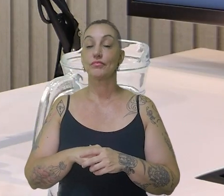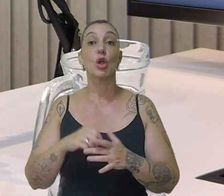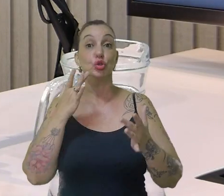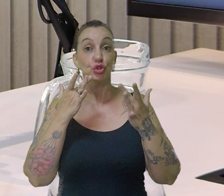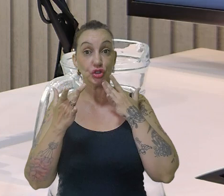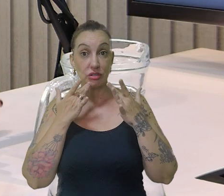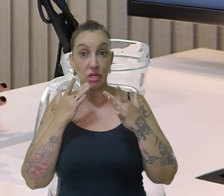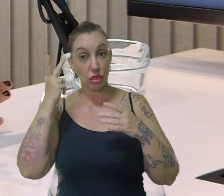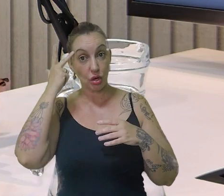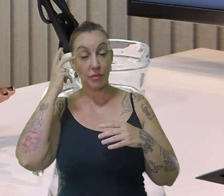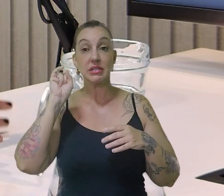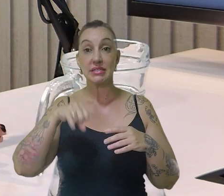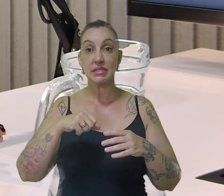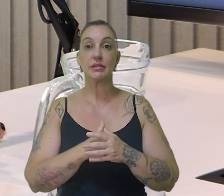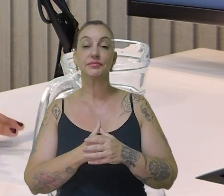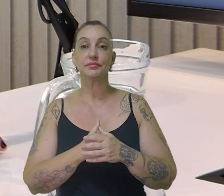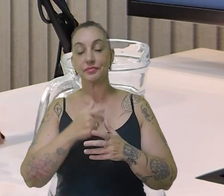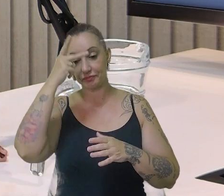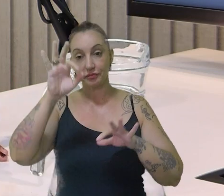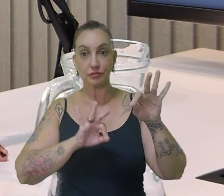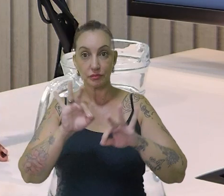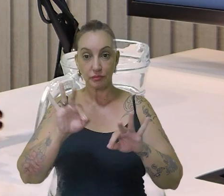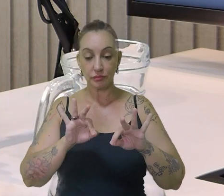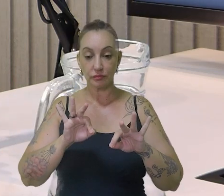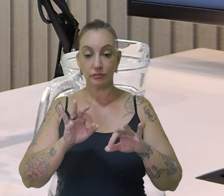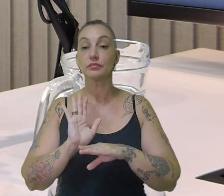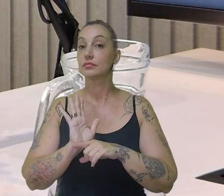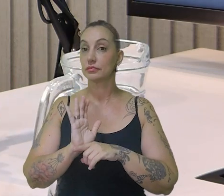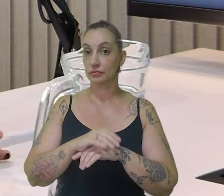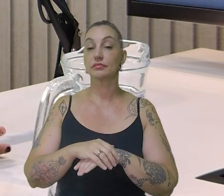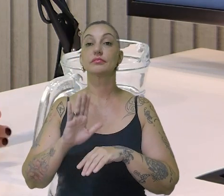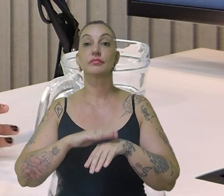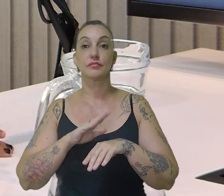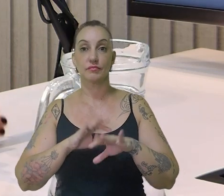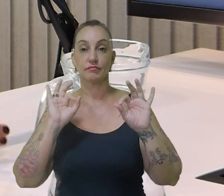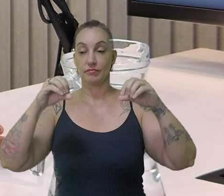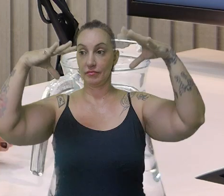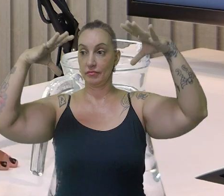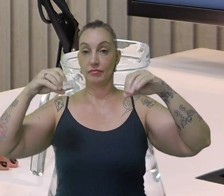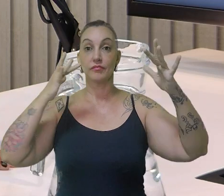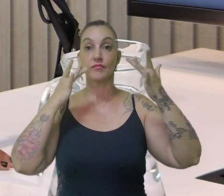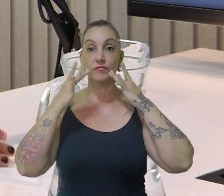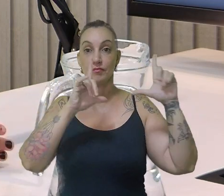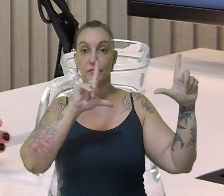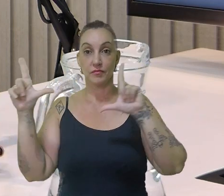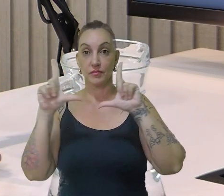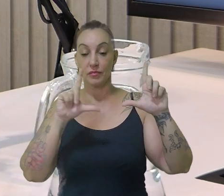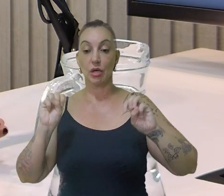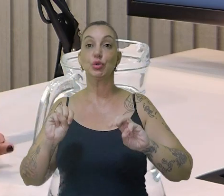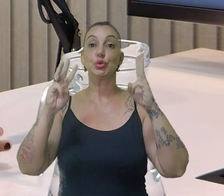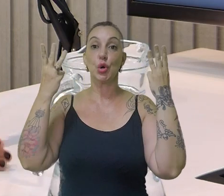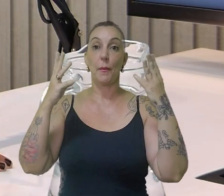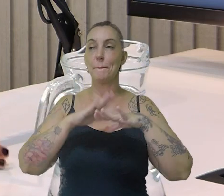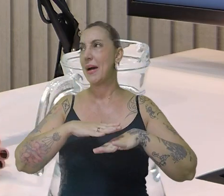no teatro Normalmente sim a pessoa que programa A as cenas é quem executa cenas durante as sessões né no no show